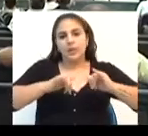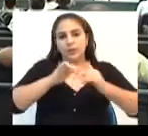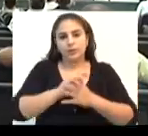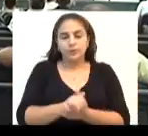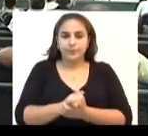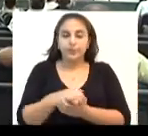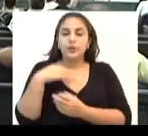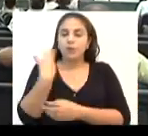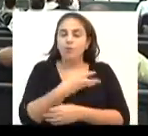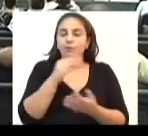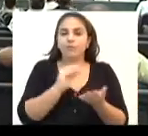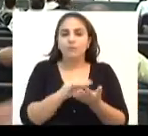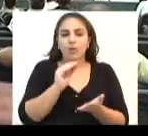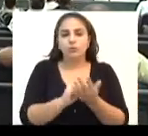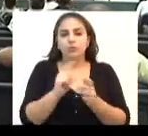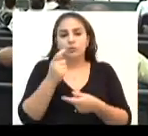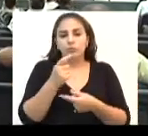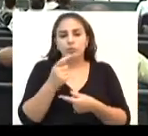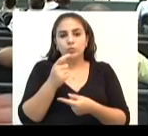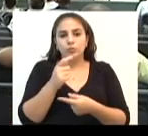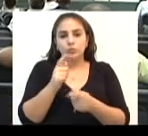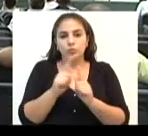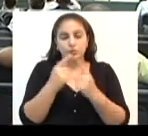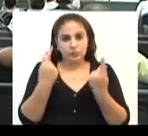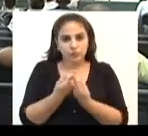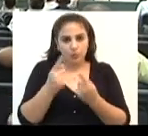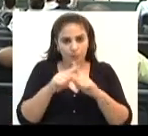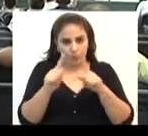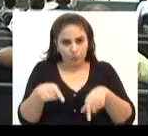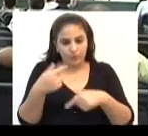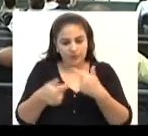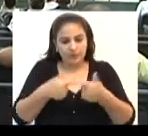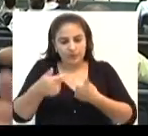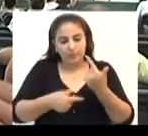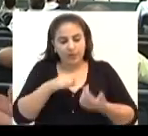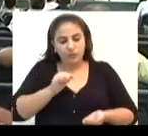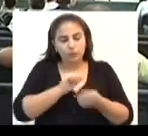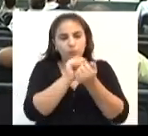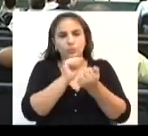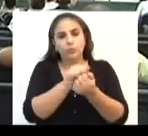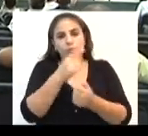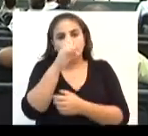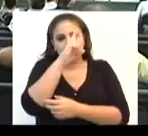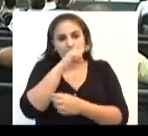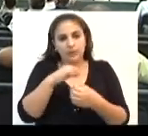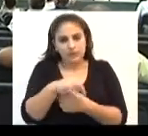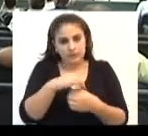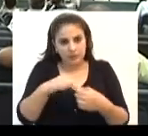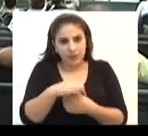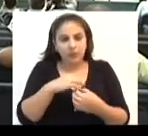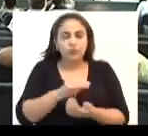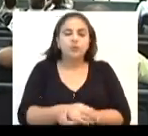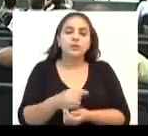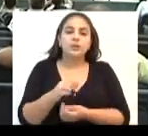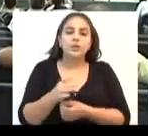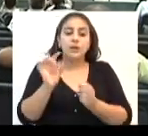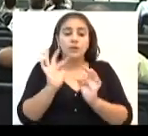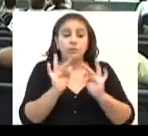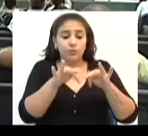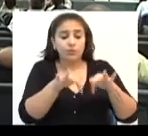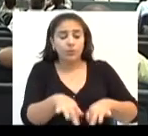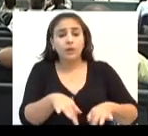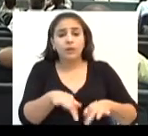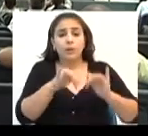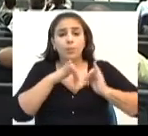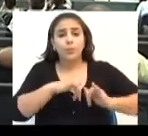de um gestor público que trabalhe em prol do coletivo, em prol da cidade e deixe de fazer publicidade. É o